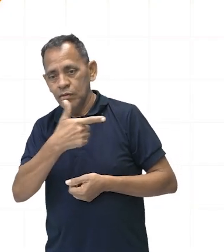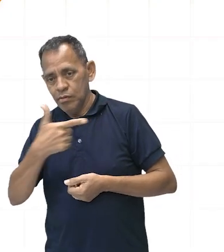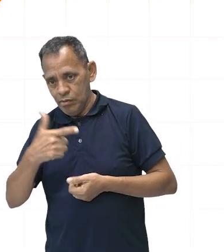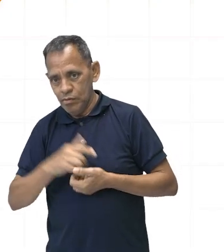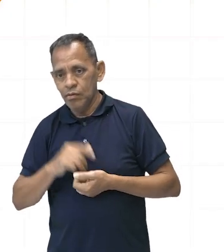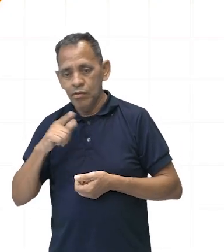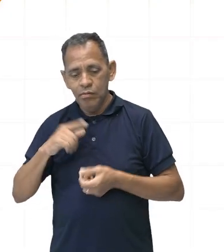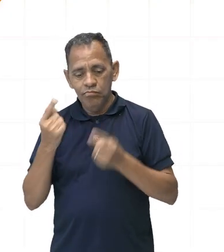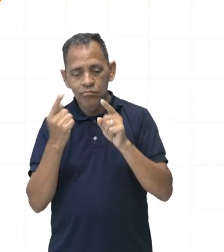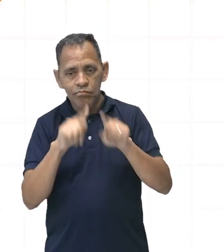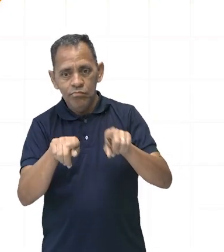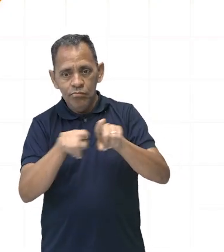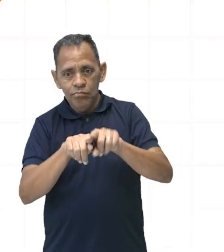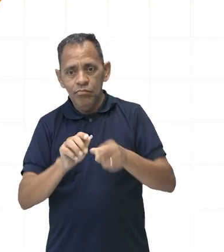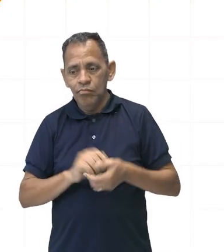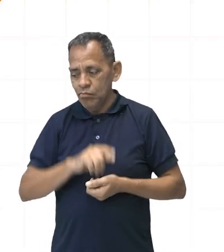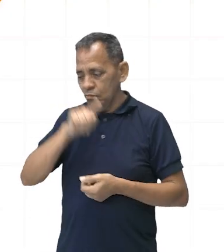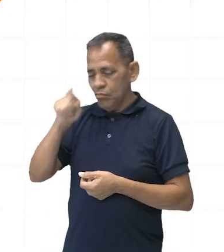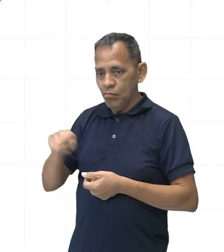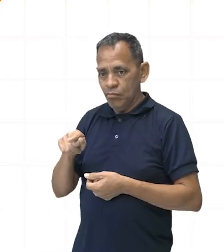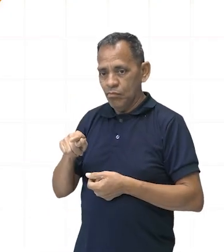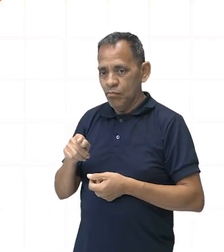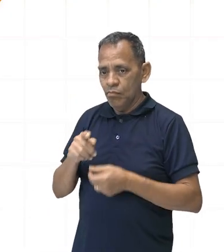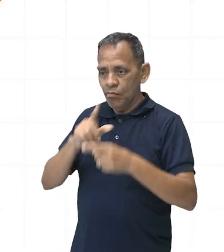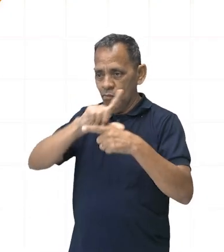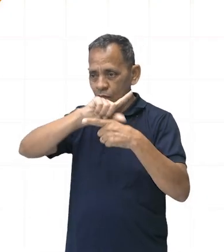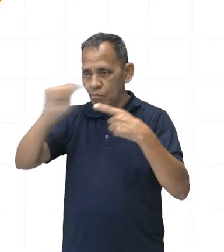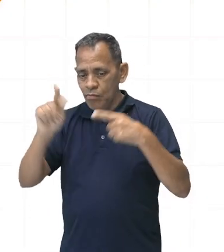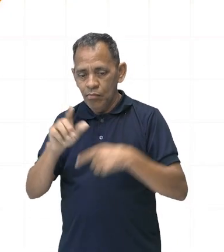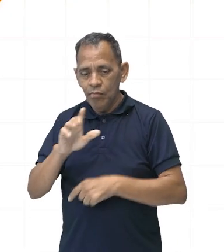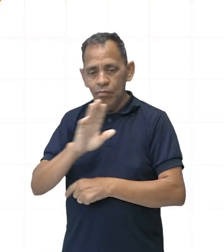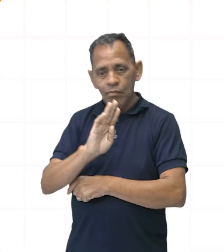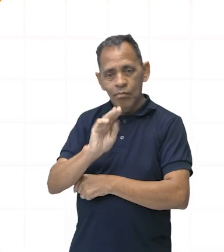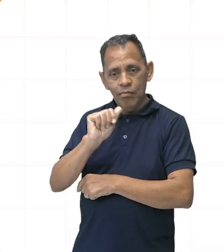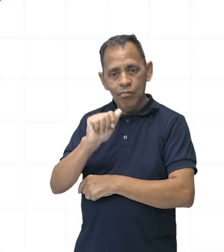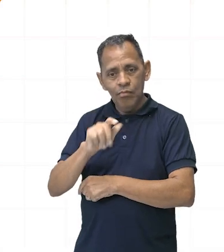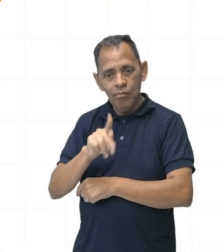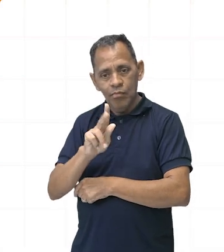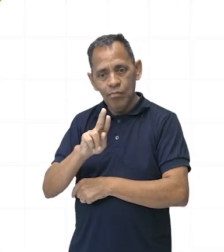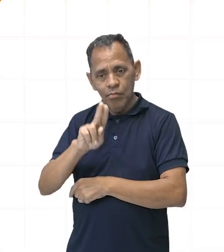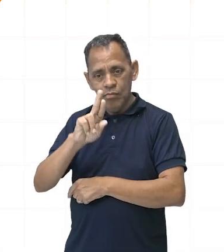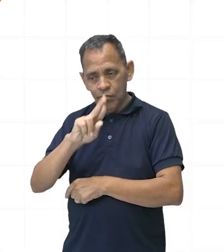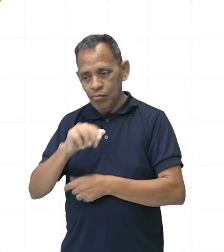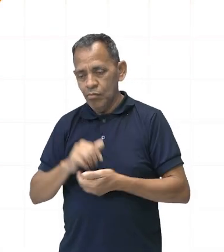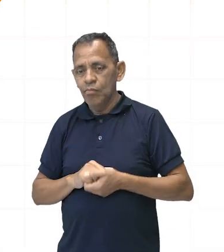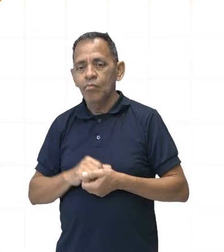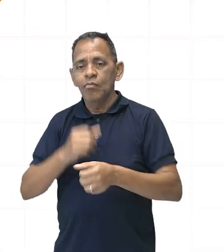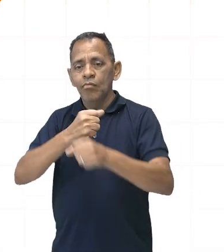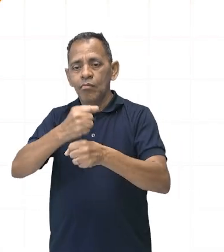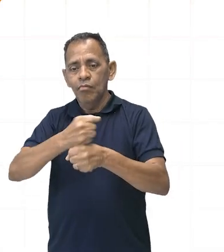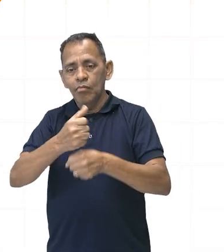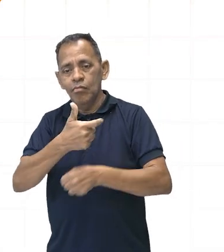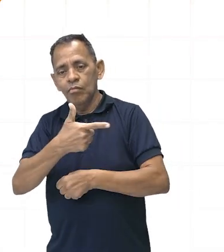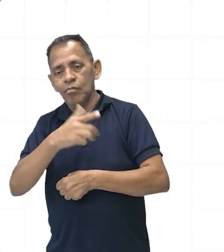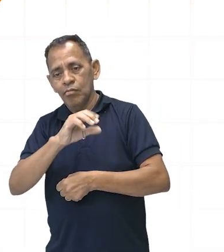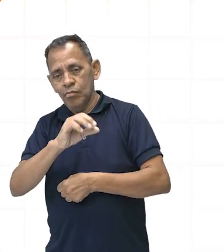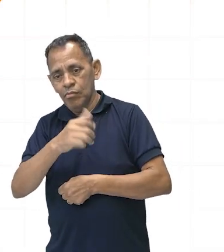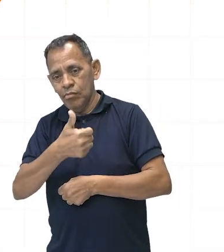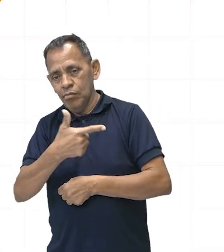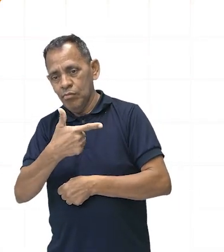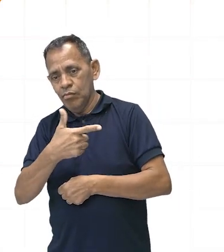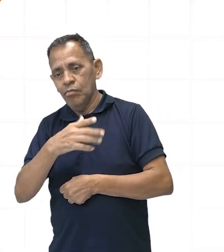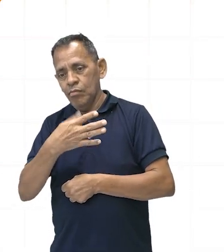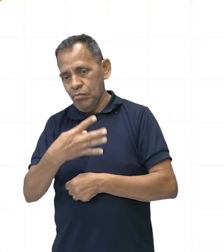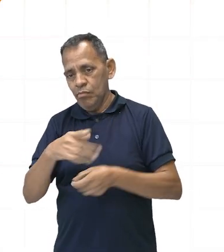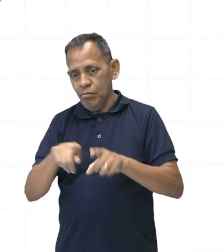forças armênias e terminou com a vitória de Baku. E em 2024, o território foi incorporado aí